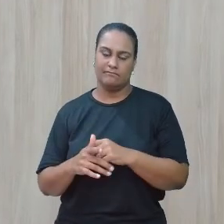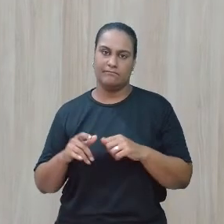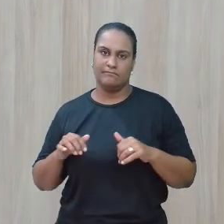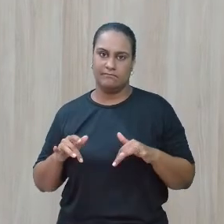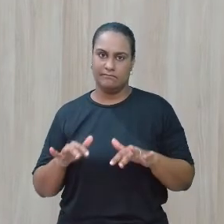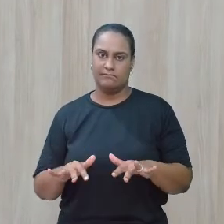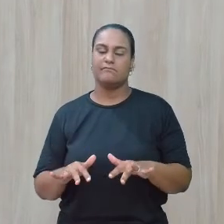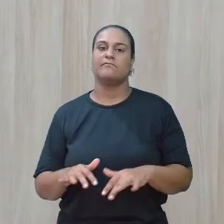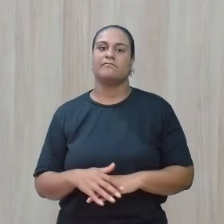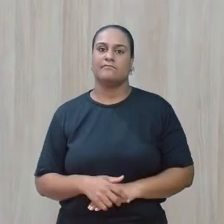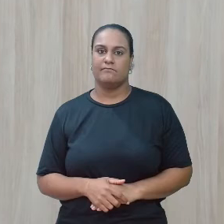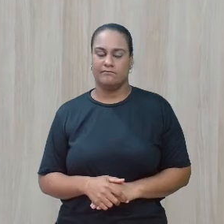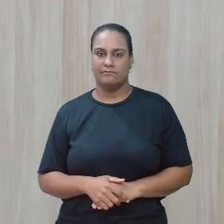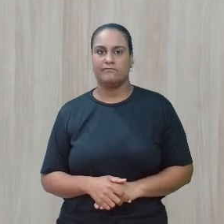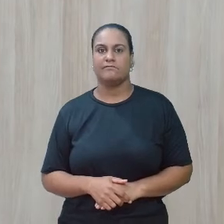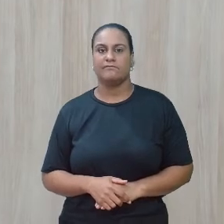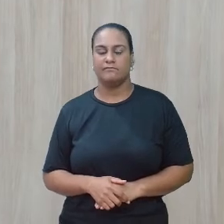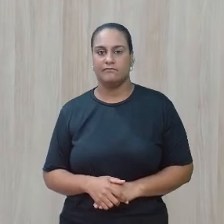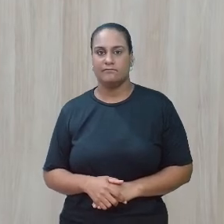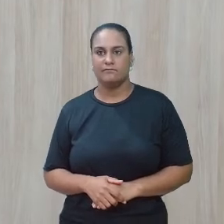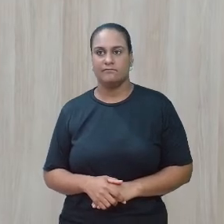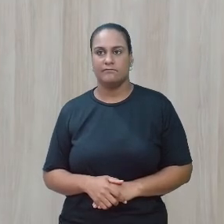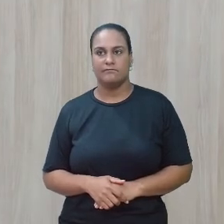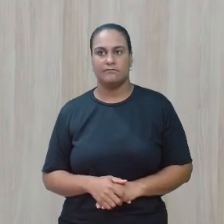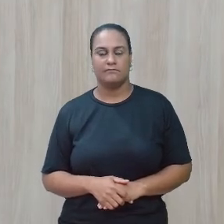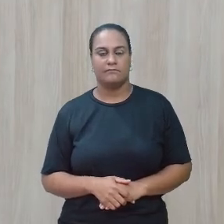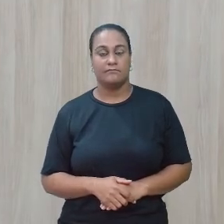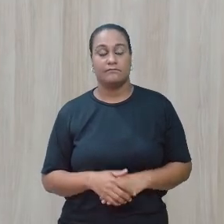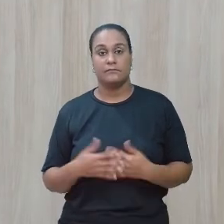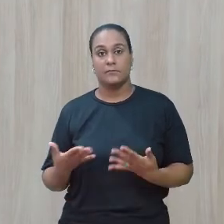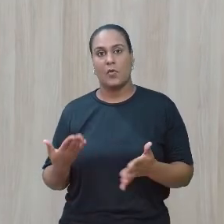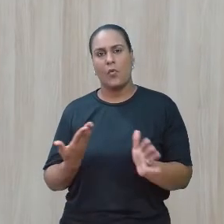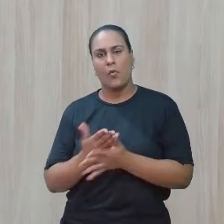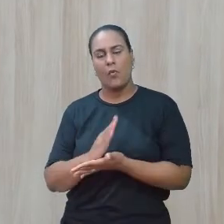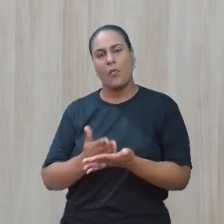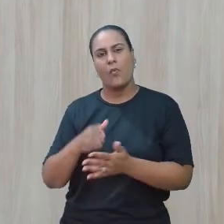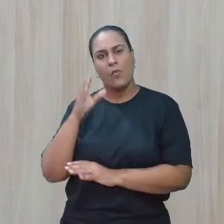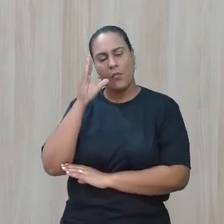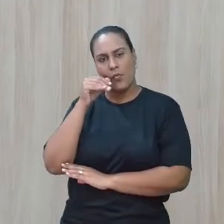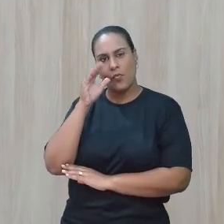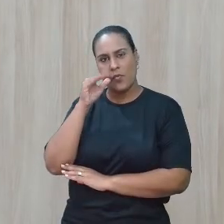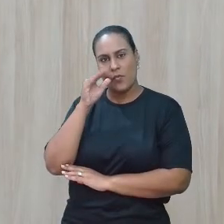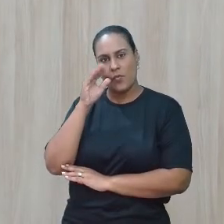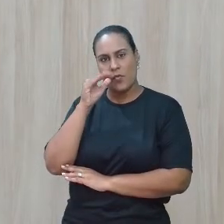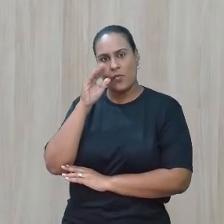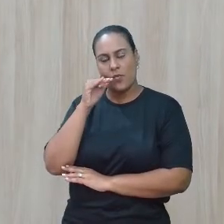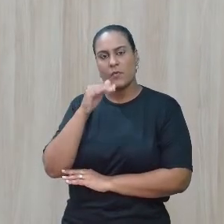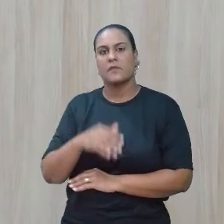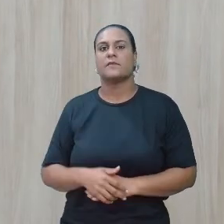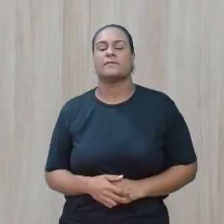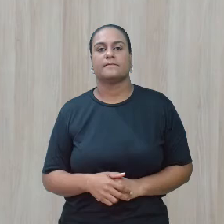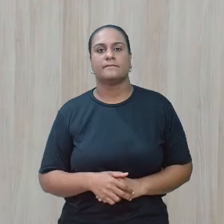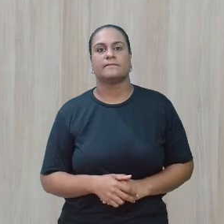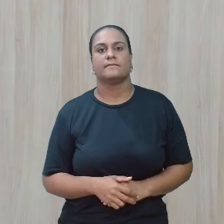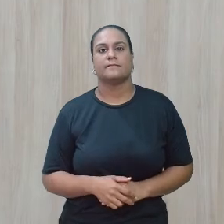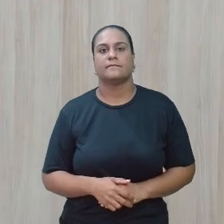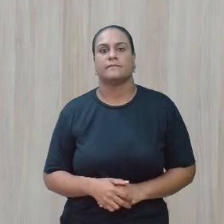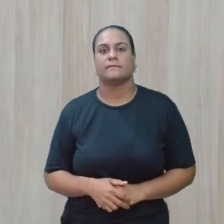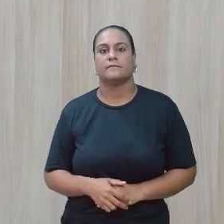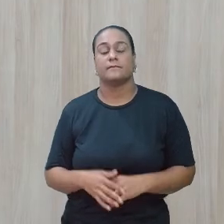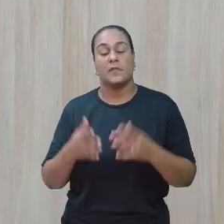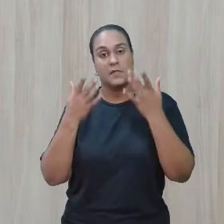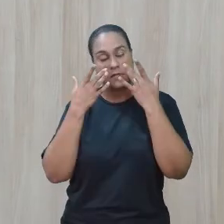a crise da pandemia, né, do Covid. Então, algumas curiosidades, né, para a gente